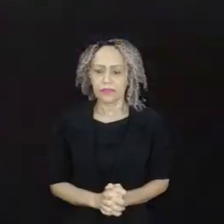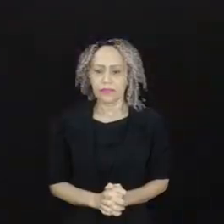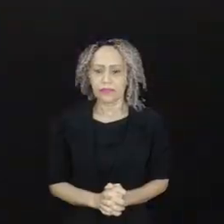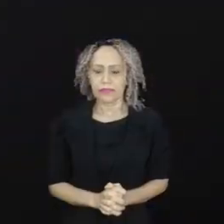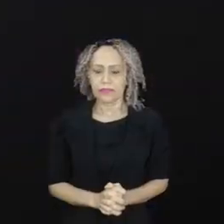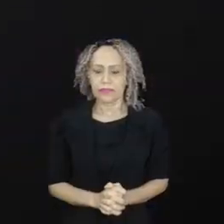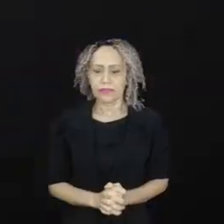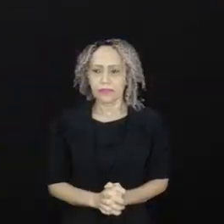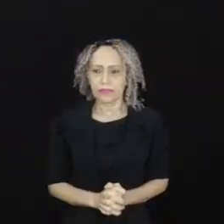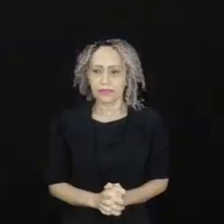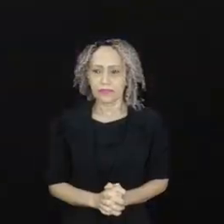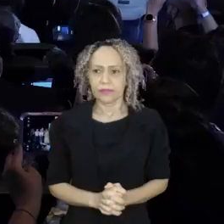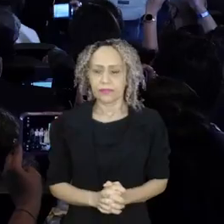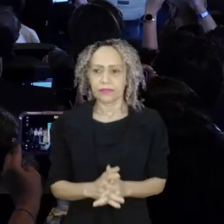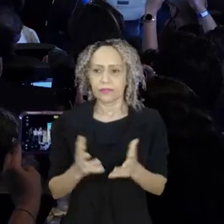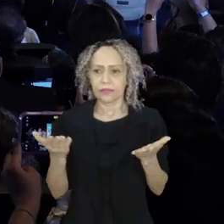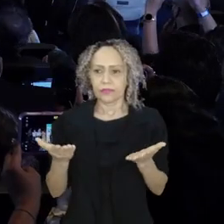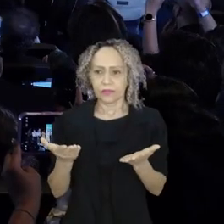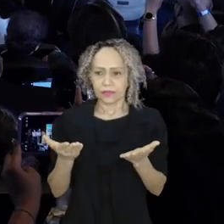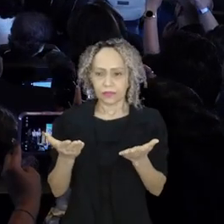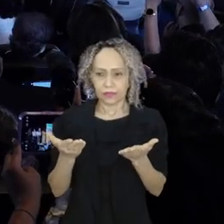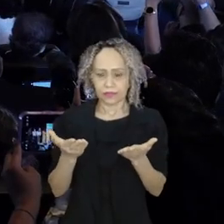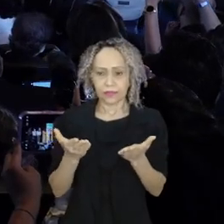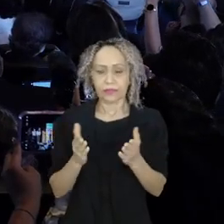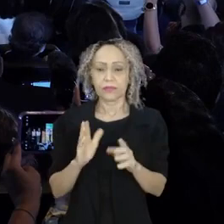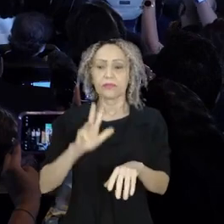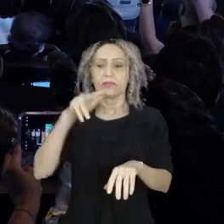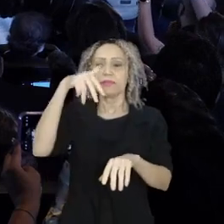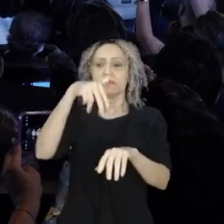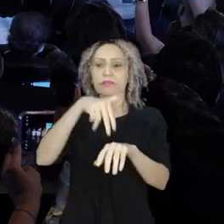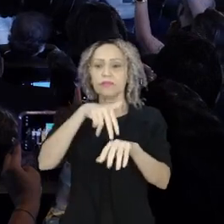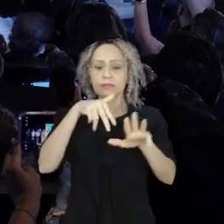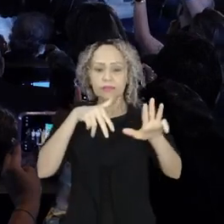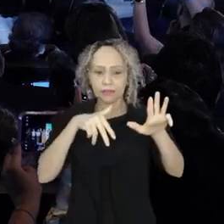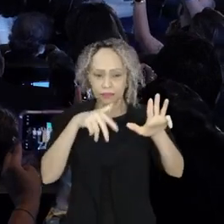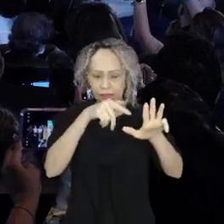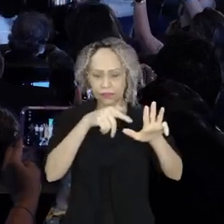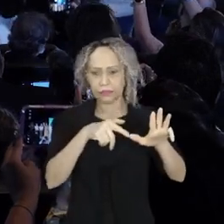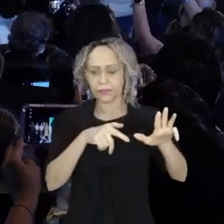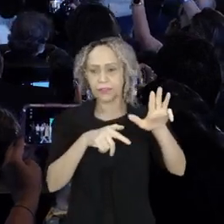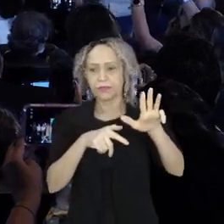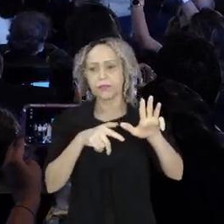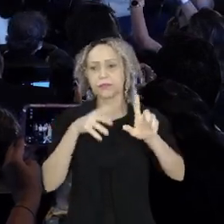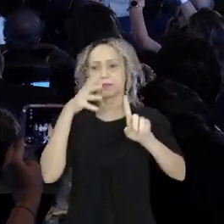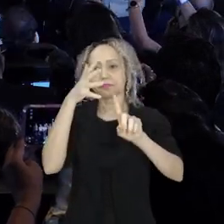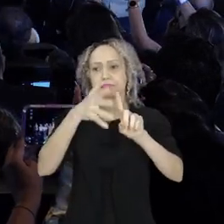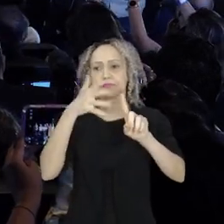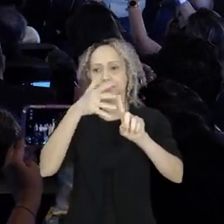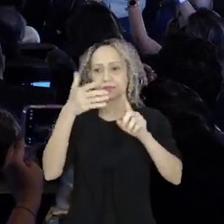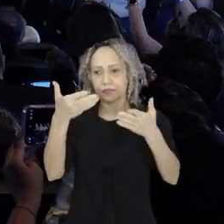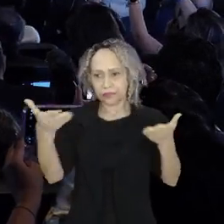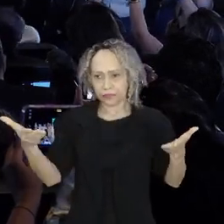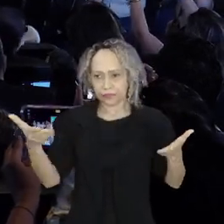Com a palavra, o presidente da República eleito, Luiz Inácio Lula da Silva.